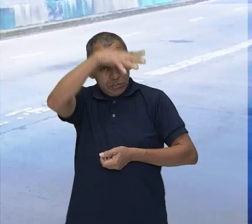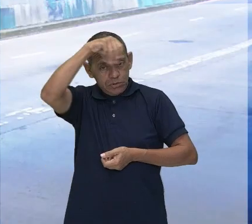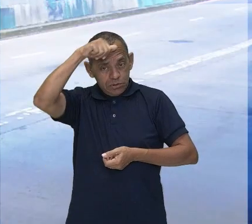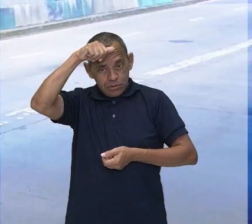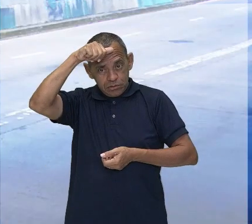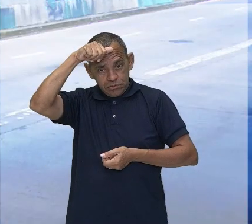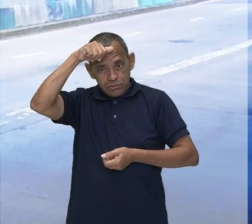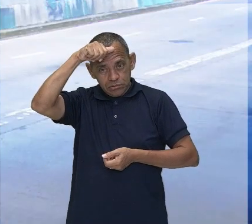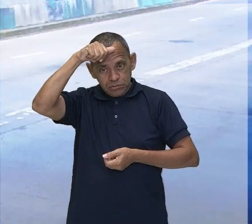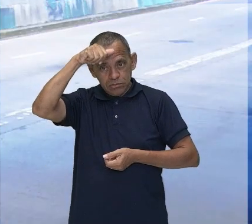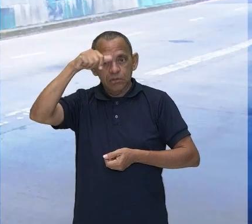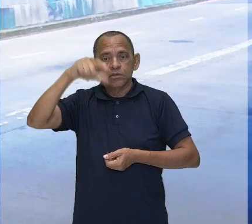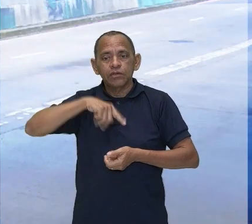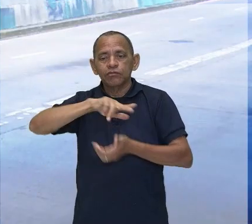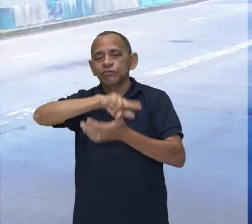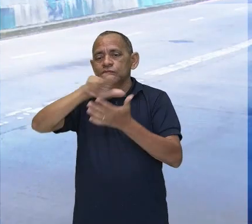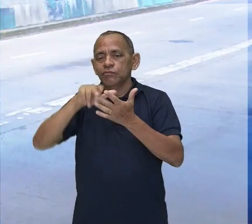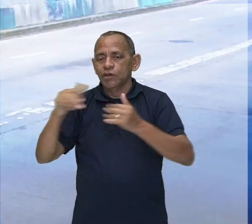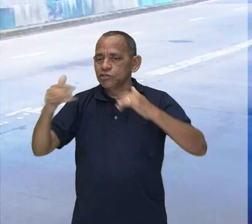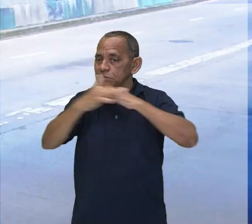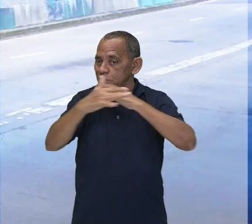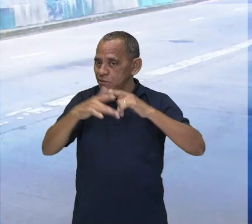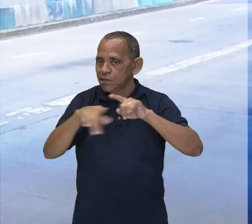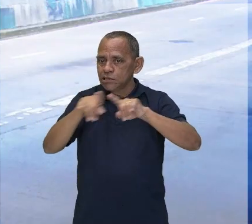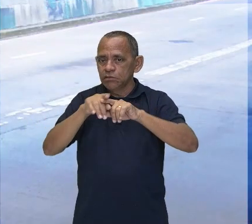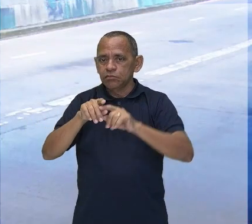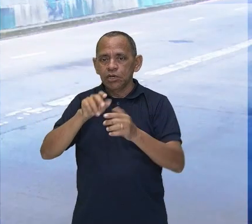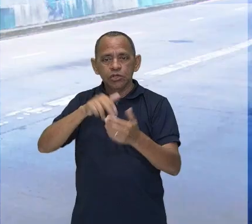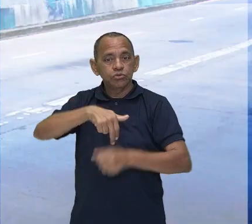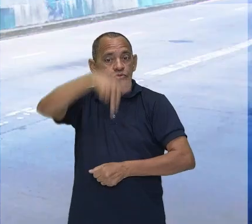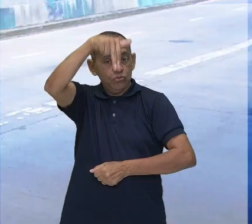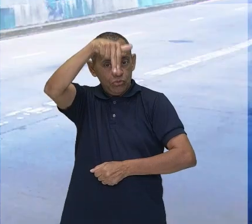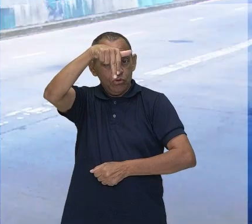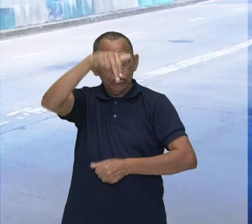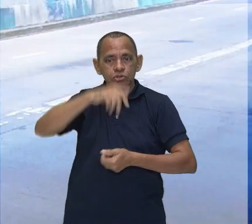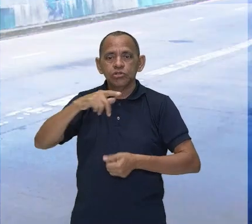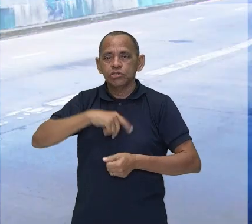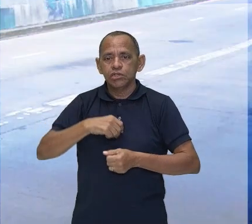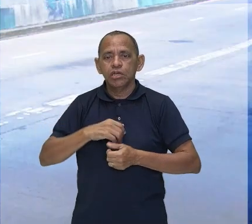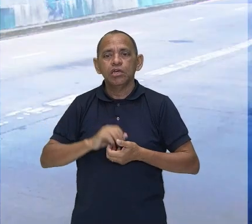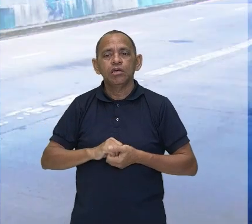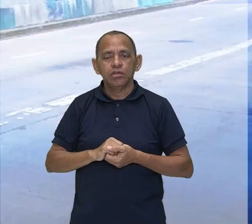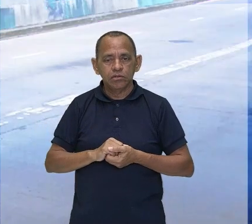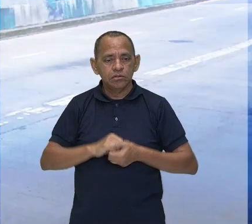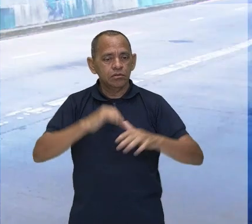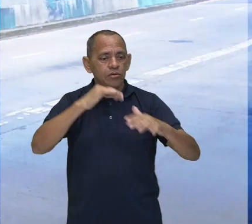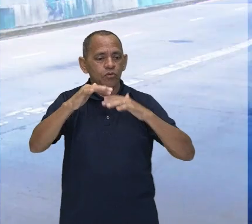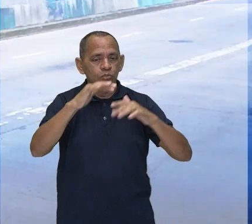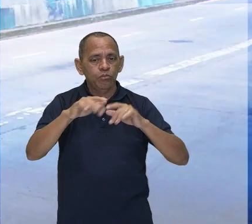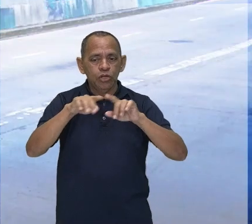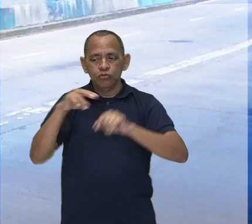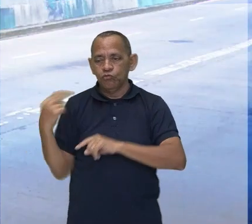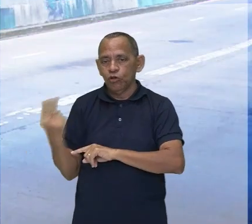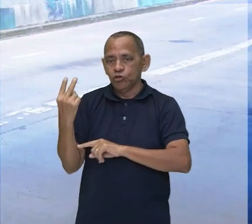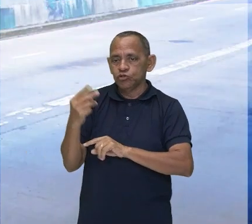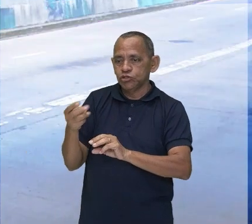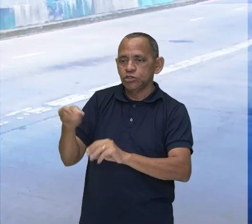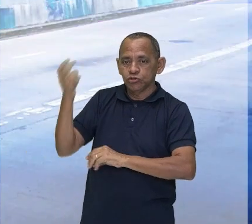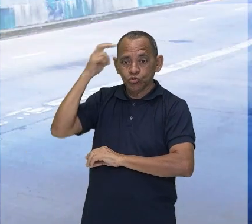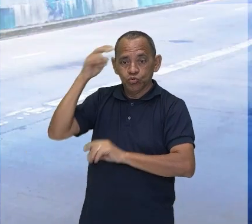cidades do norte está tendo esse movimento de valorização mais da